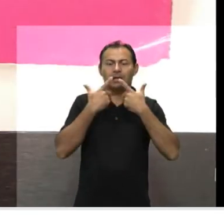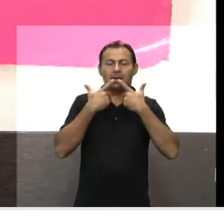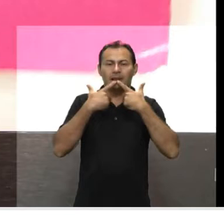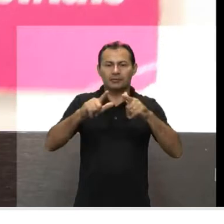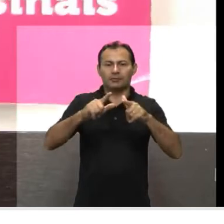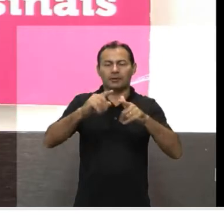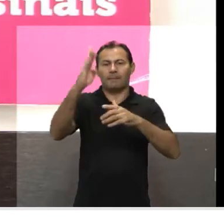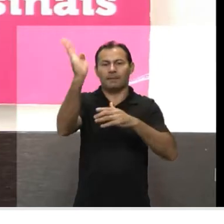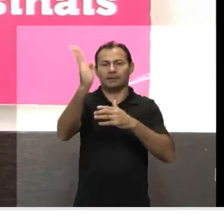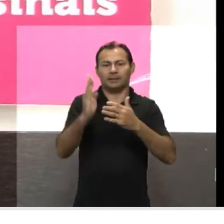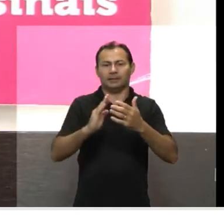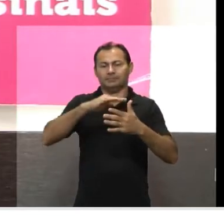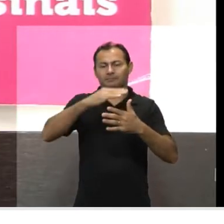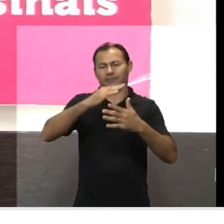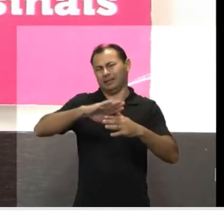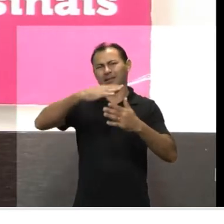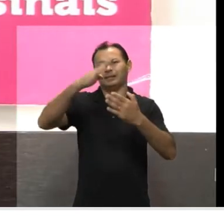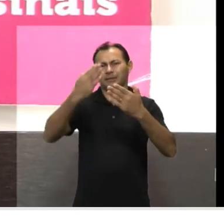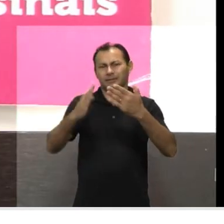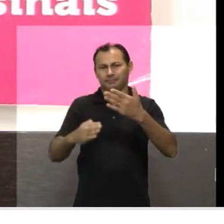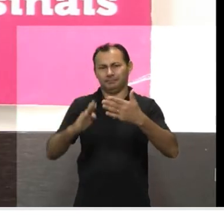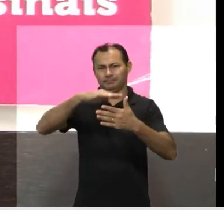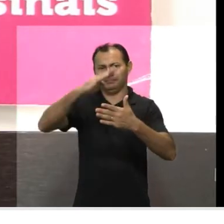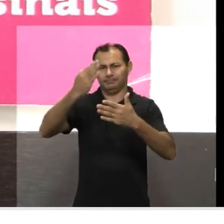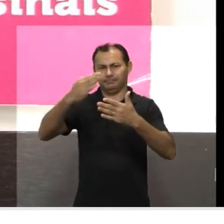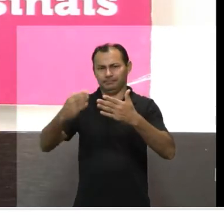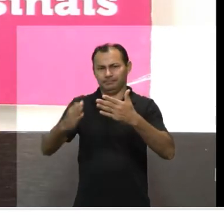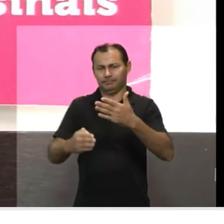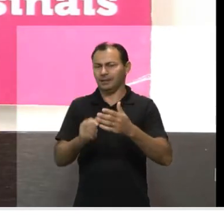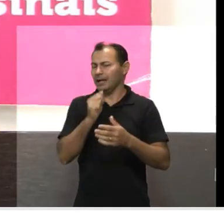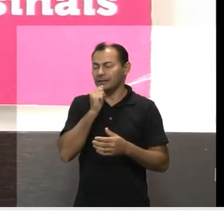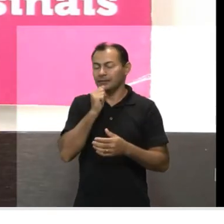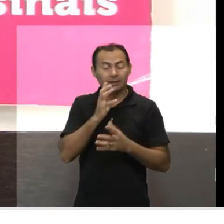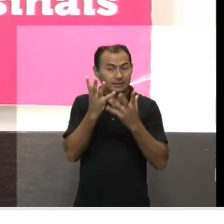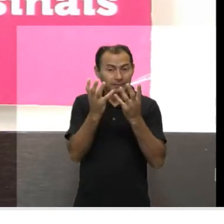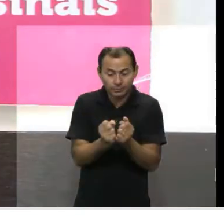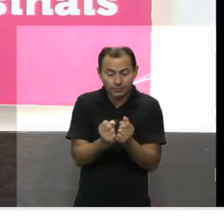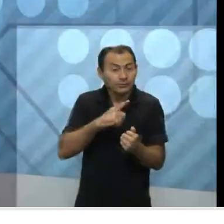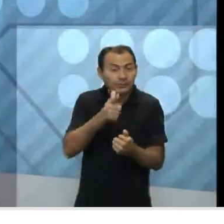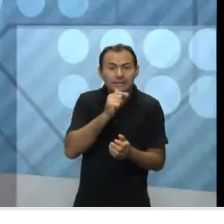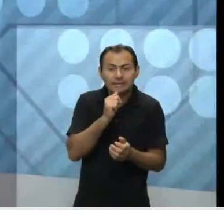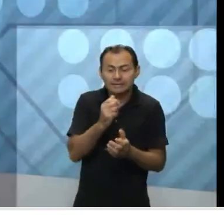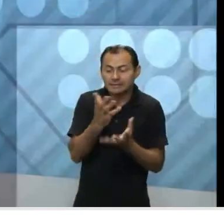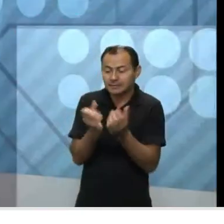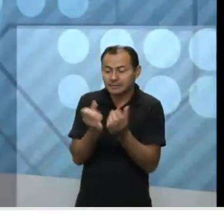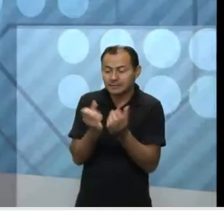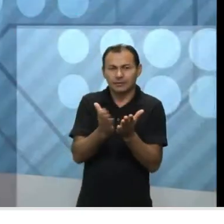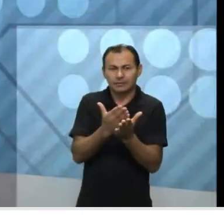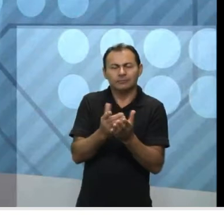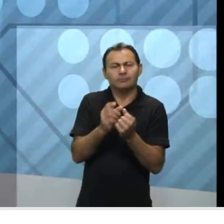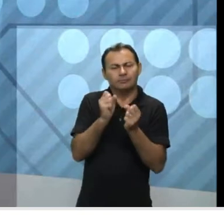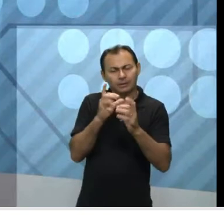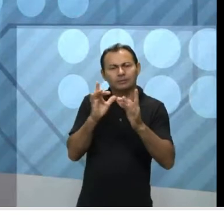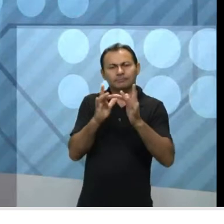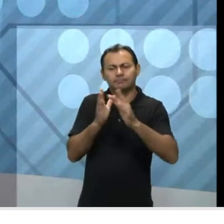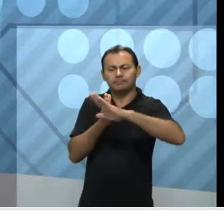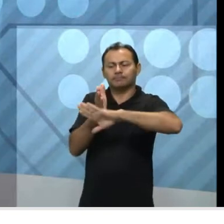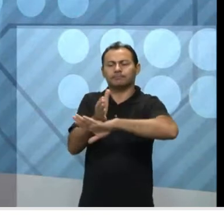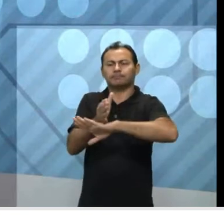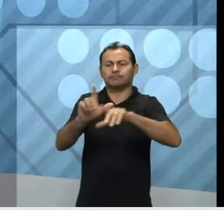Brasileira de Sinais, certo? Se você ainda não recebeu o seu livro físico, você pode acessá-lo também